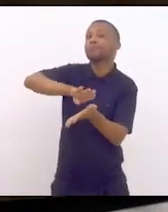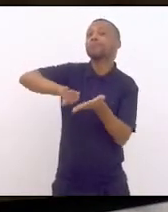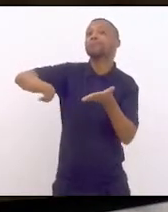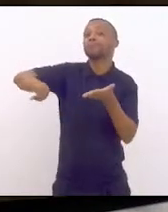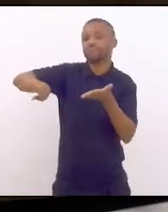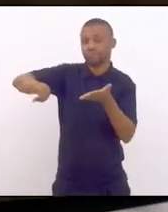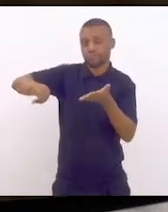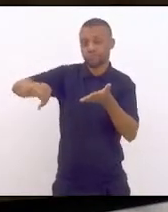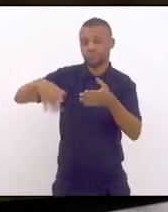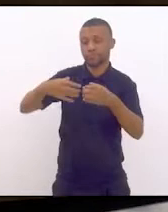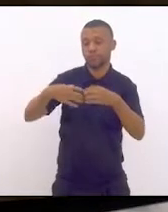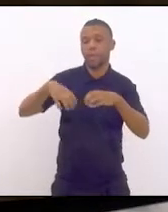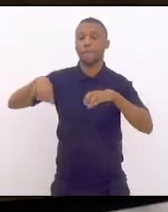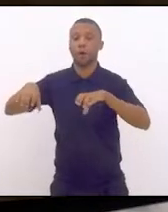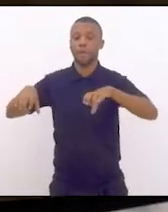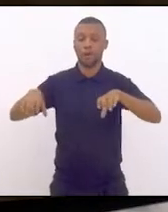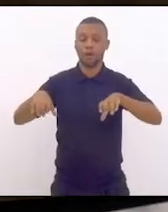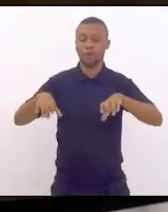desafetada.